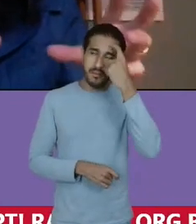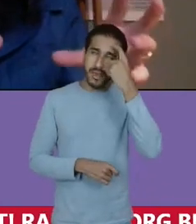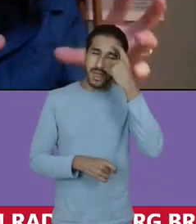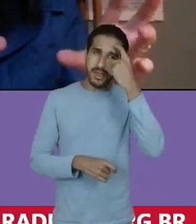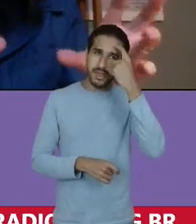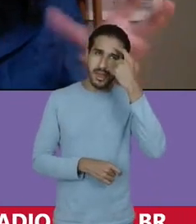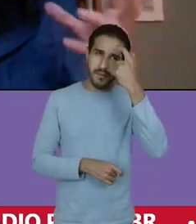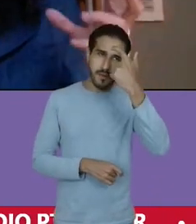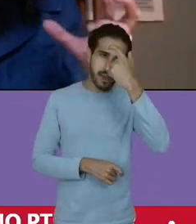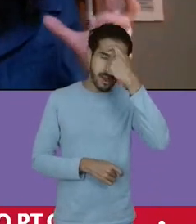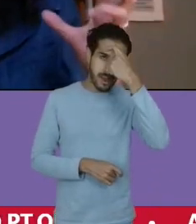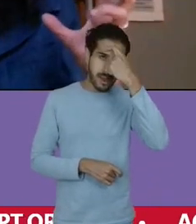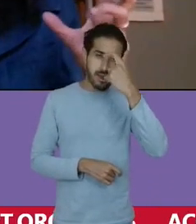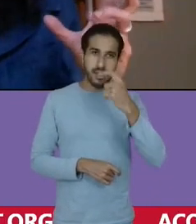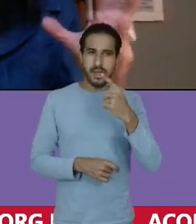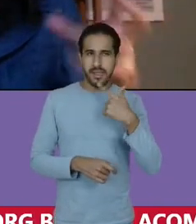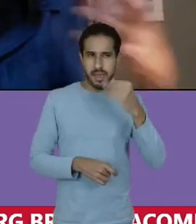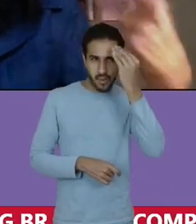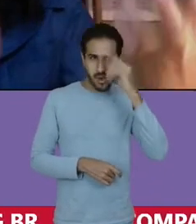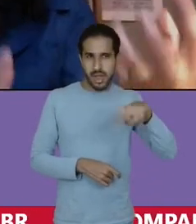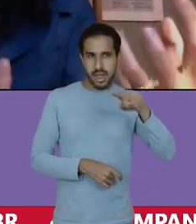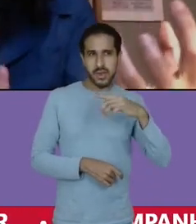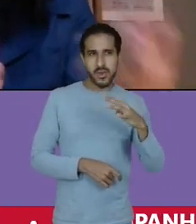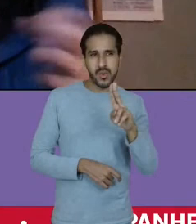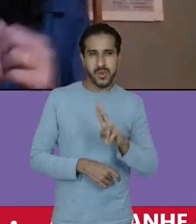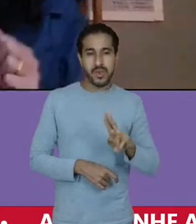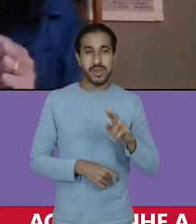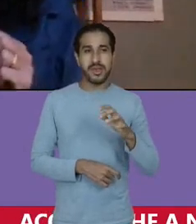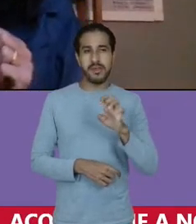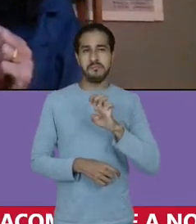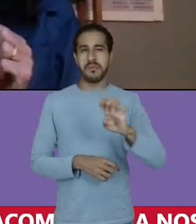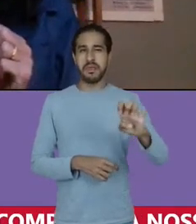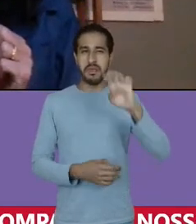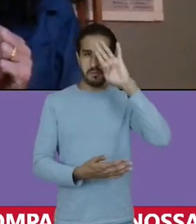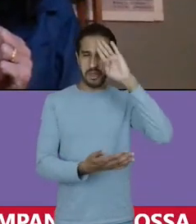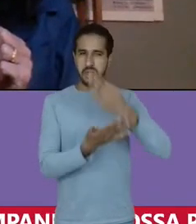pensamento, para usar a linguagem deles, esquerdista,